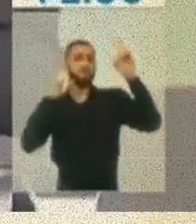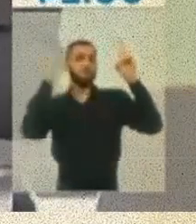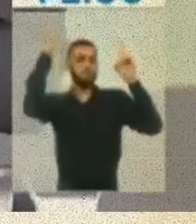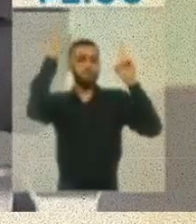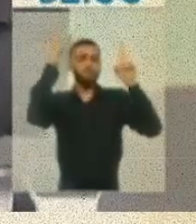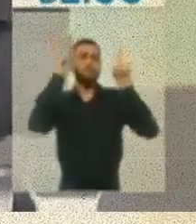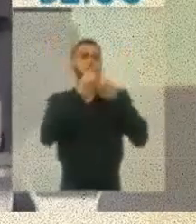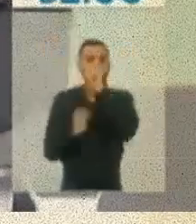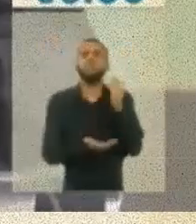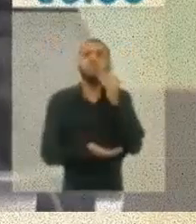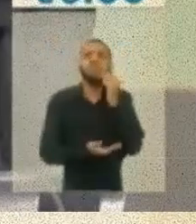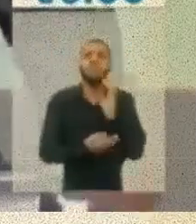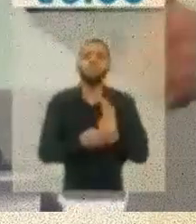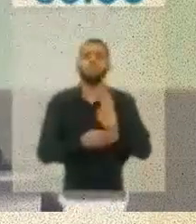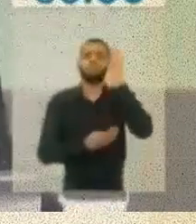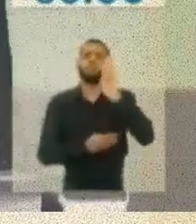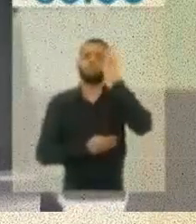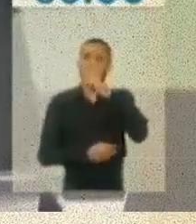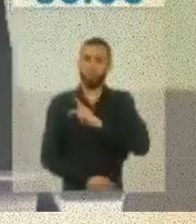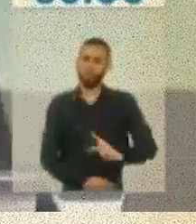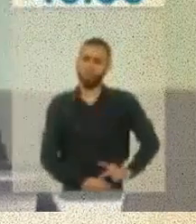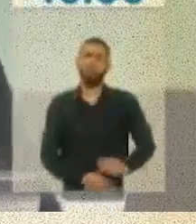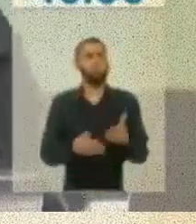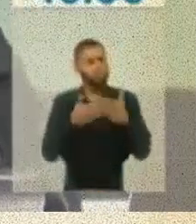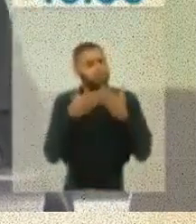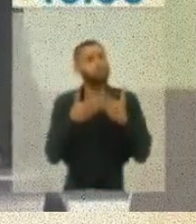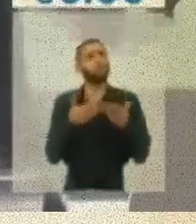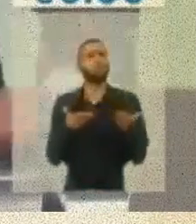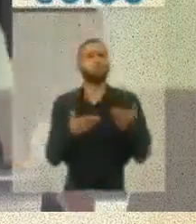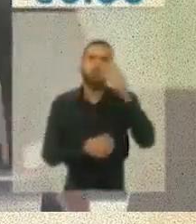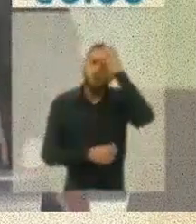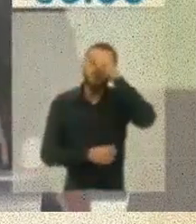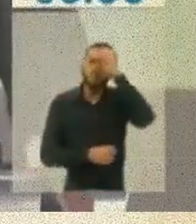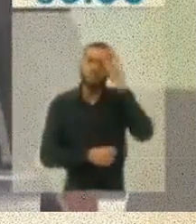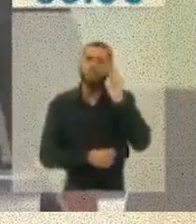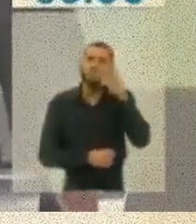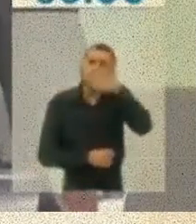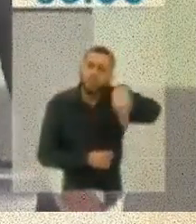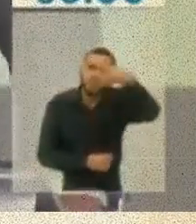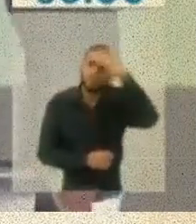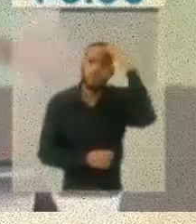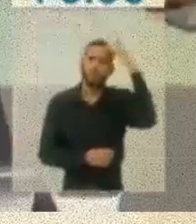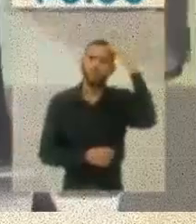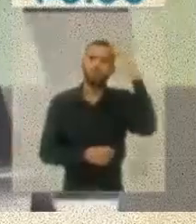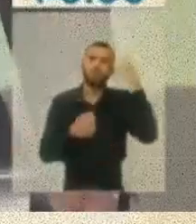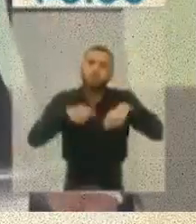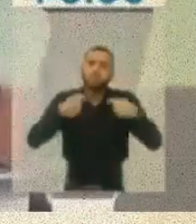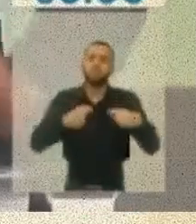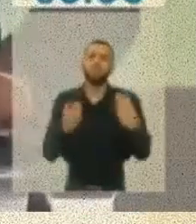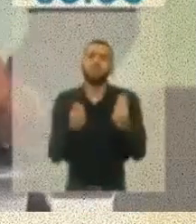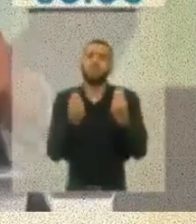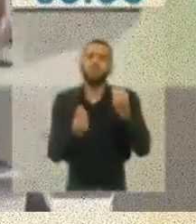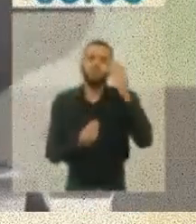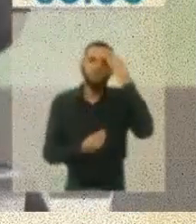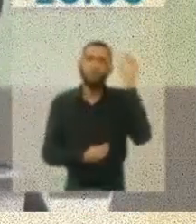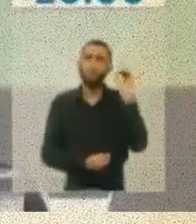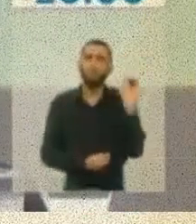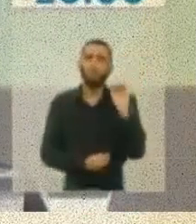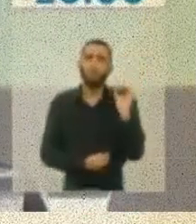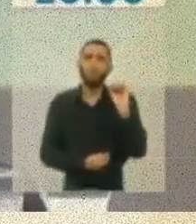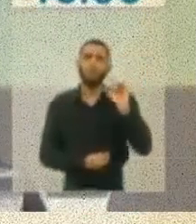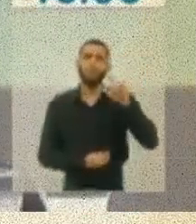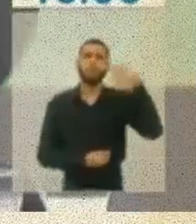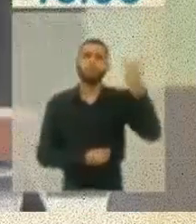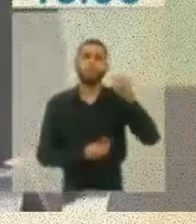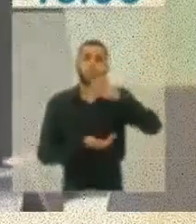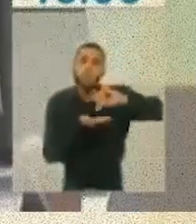e o teu próximo como a si mesmo houve uma aprender um pouquinho vai visualizar o que pode estar presente ela tá acontecendo não dá para entender da próxima vez eu